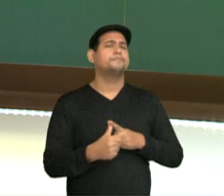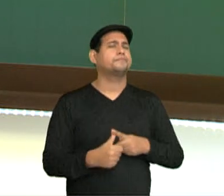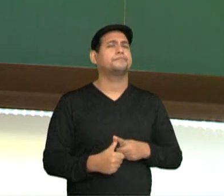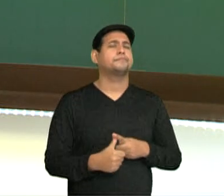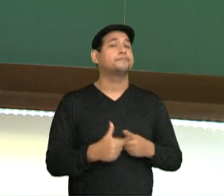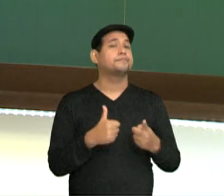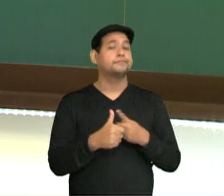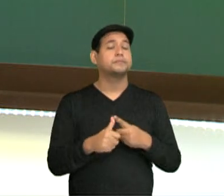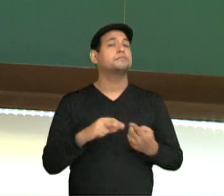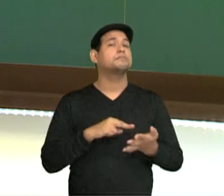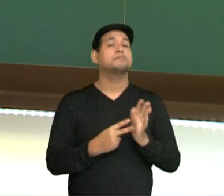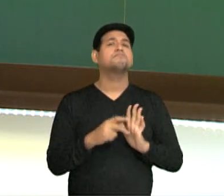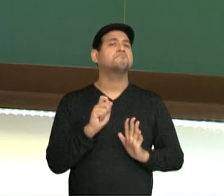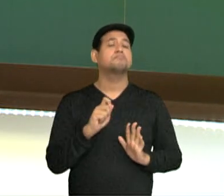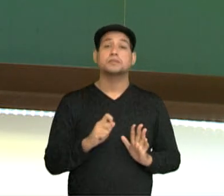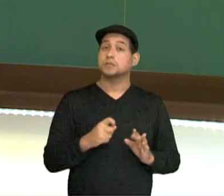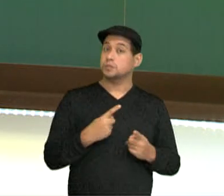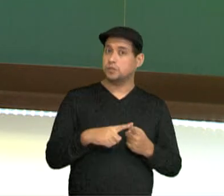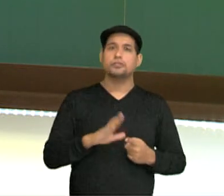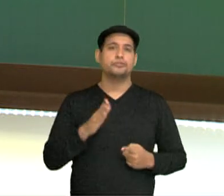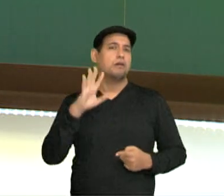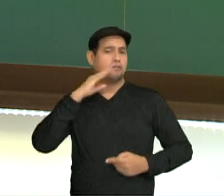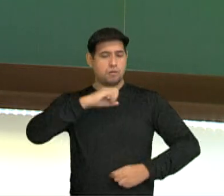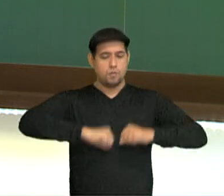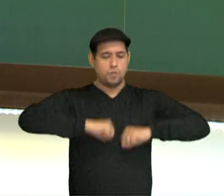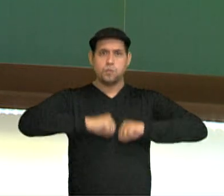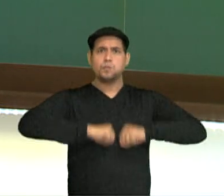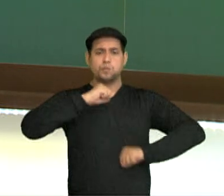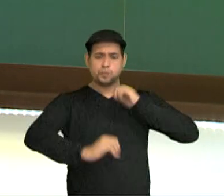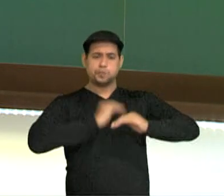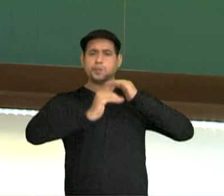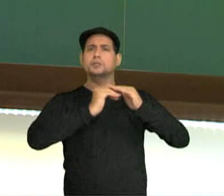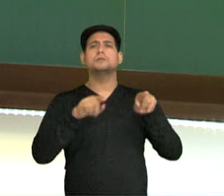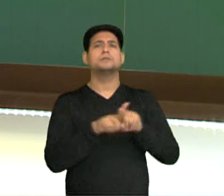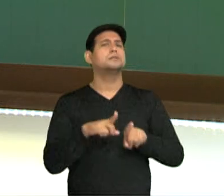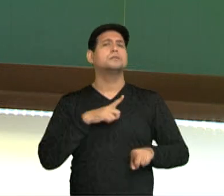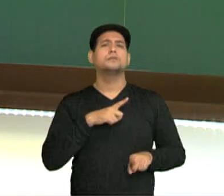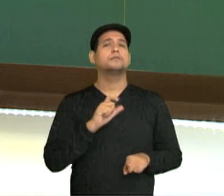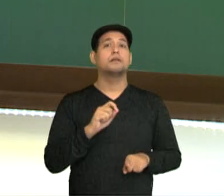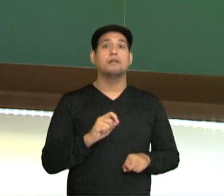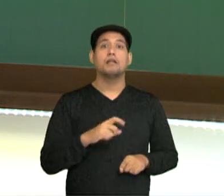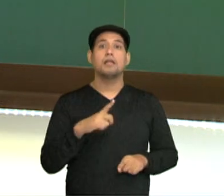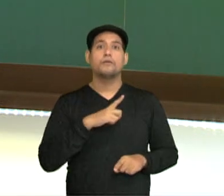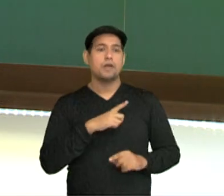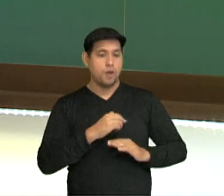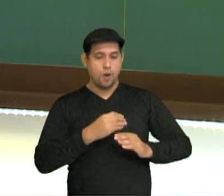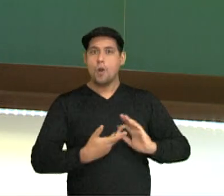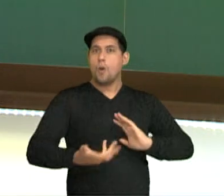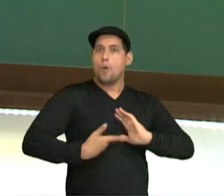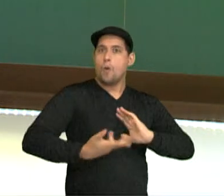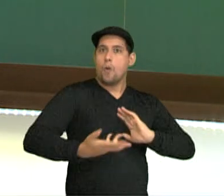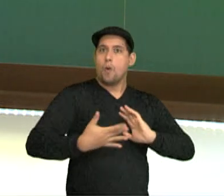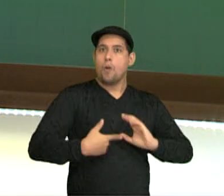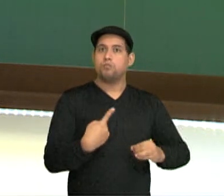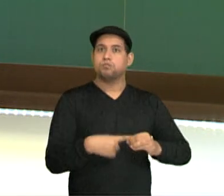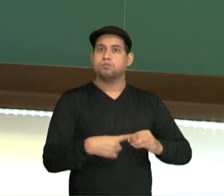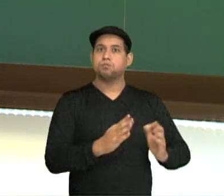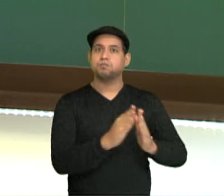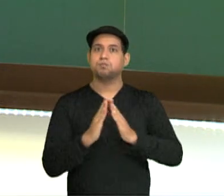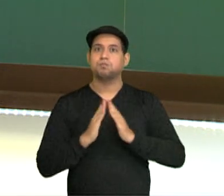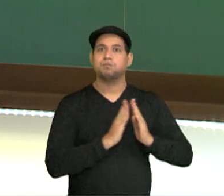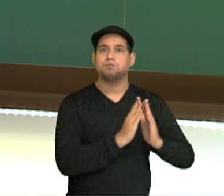Porque ela é um fenômeno, né, ou foi um fenômeno que desencadeou, que acelerou a urbanização.